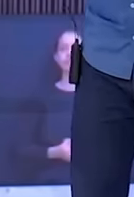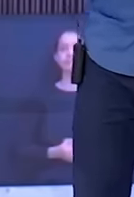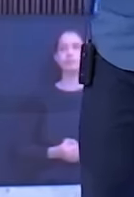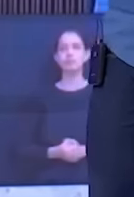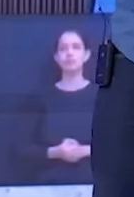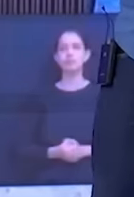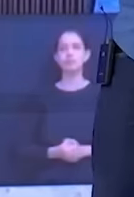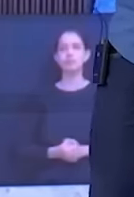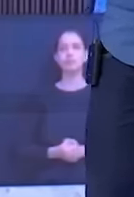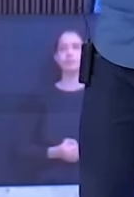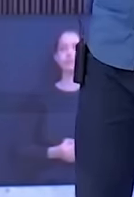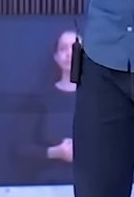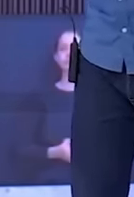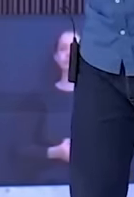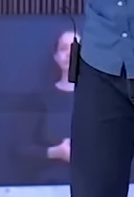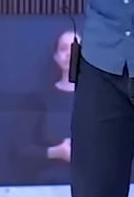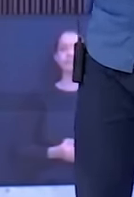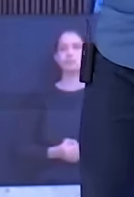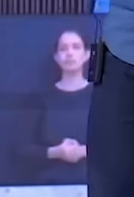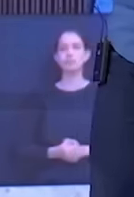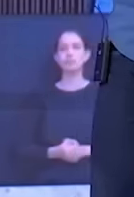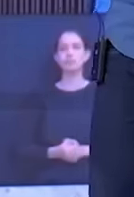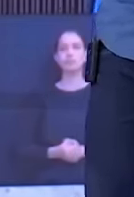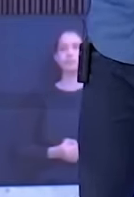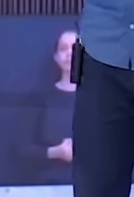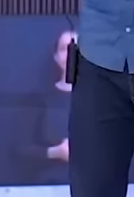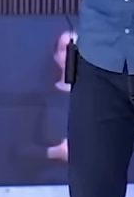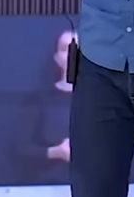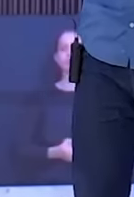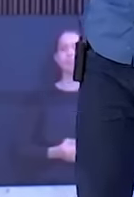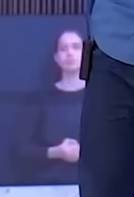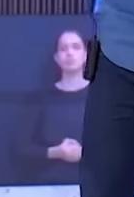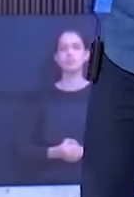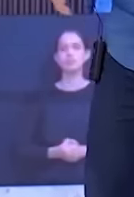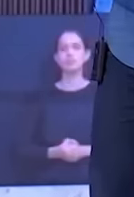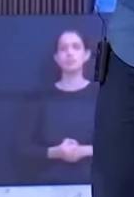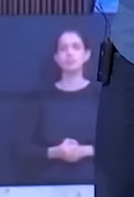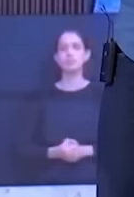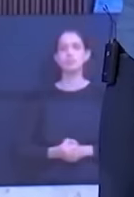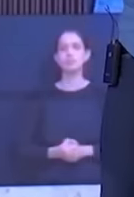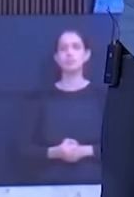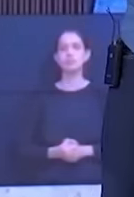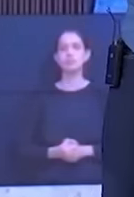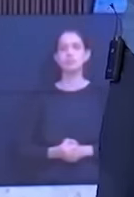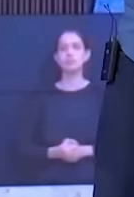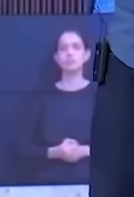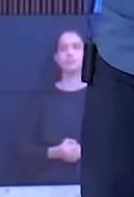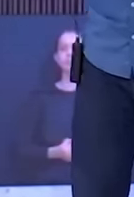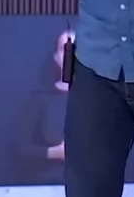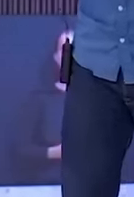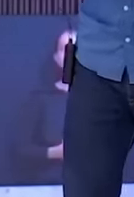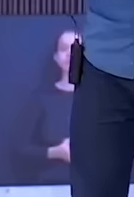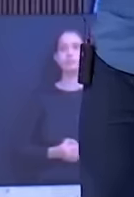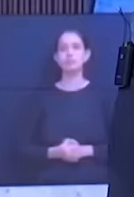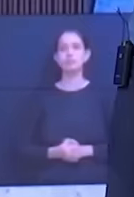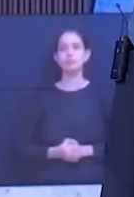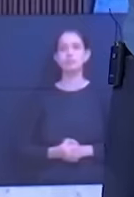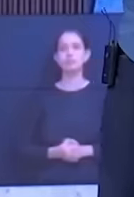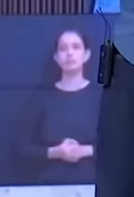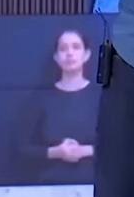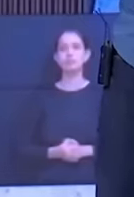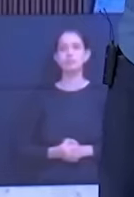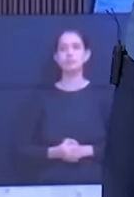conservadores, mais de extrema direita, com vários grupos neofascistas do Brasil. Denunciar as armas.